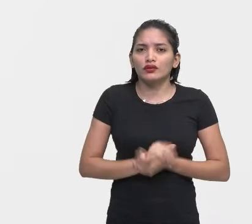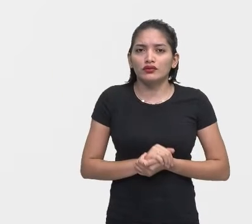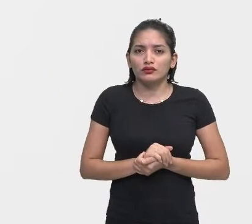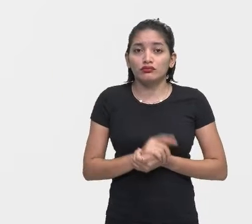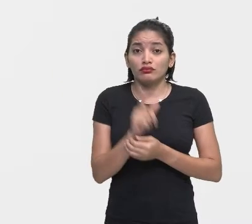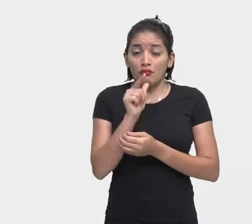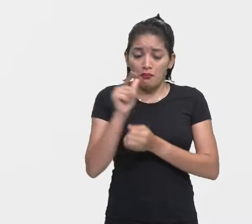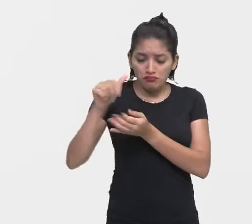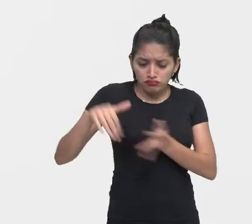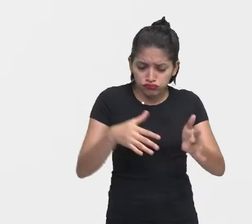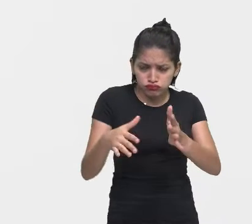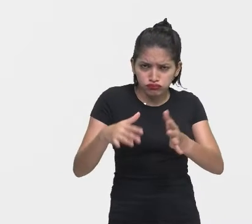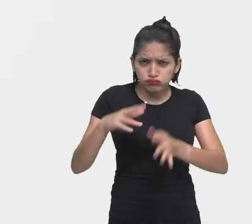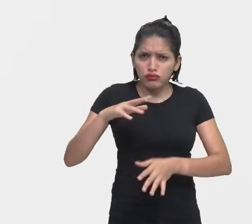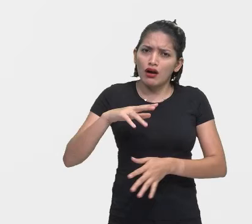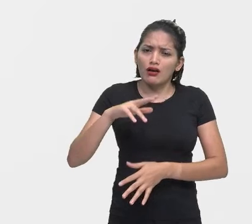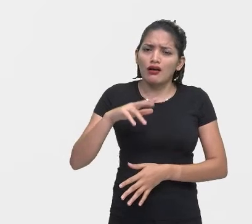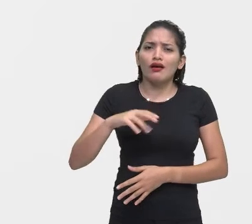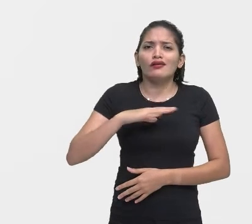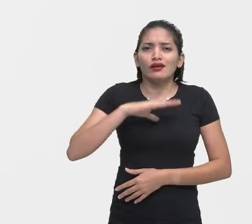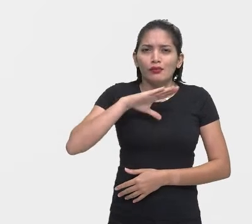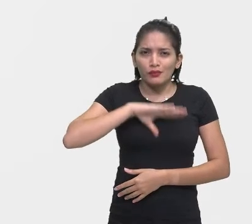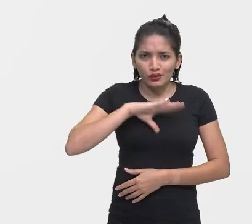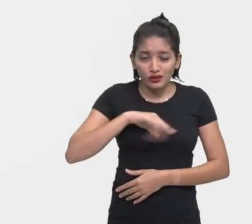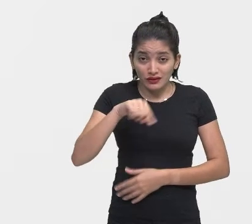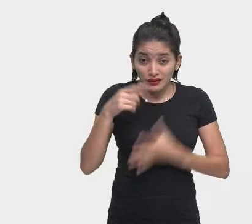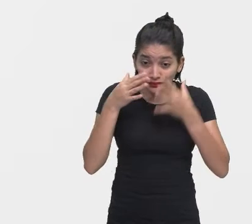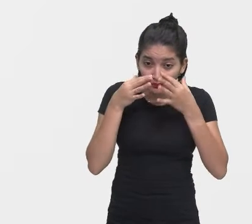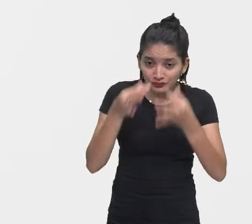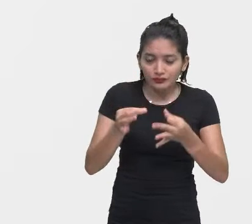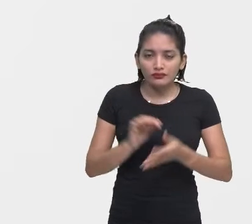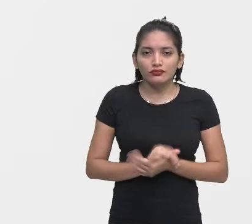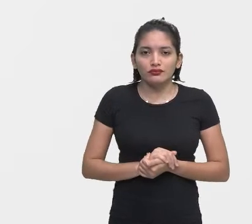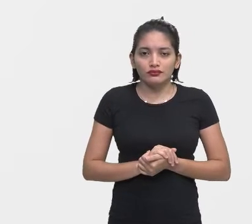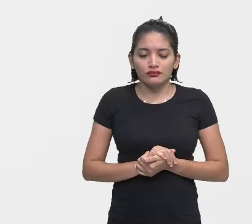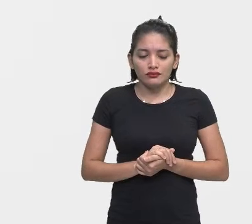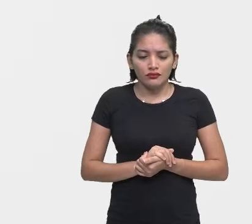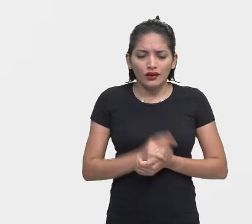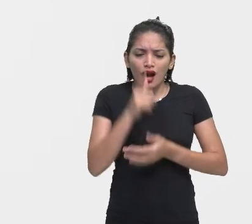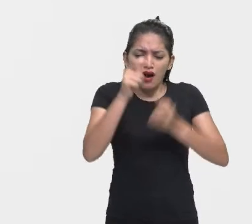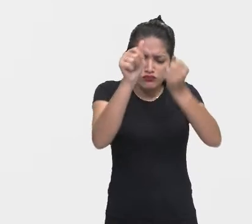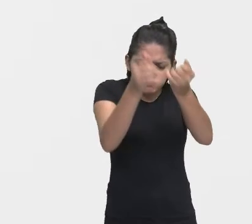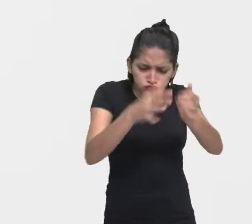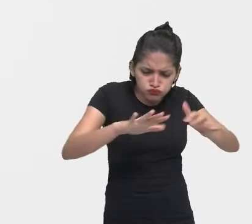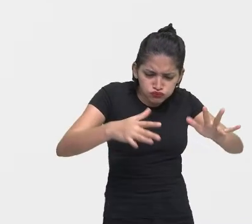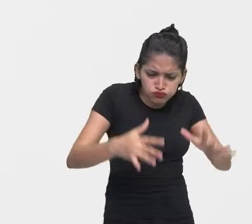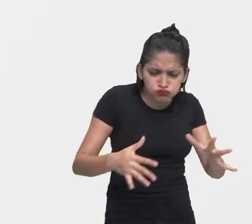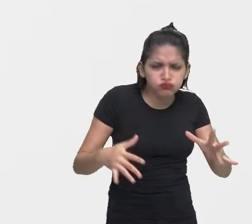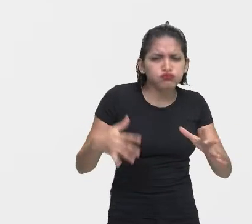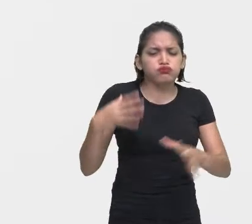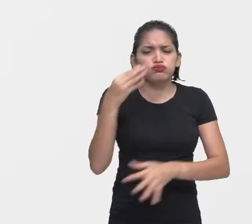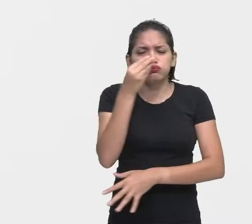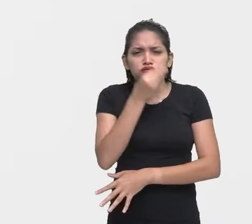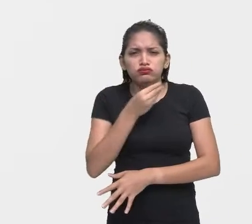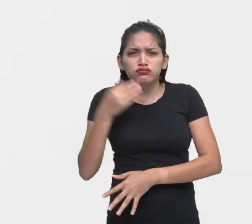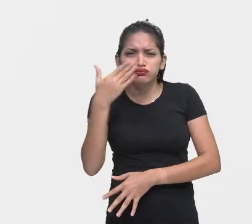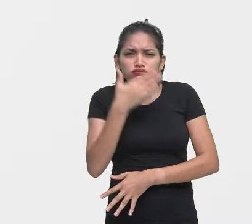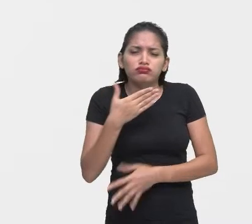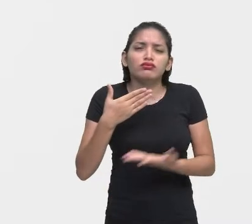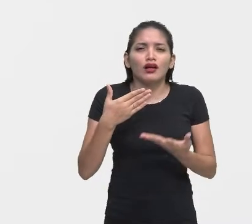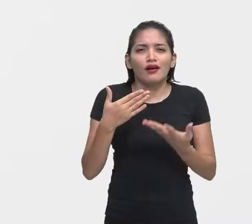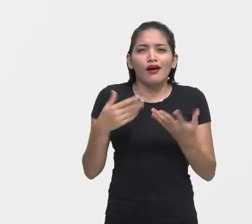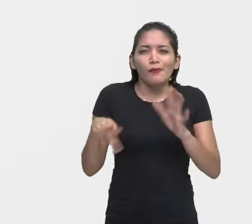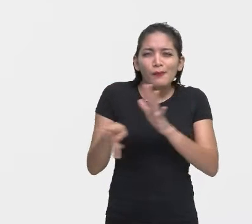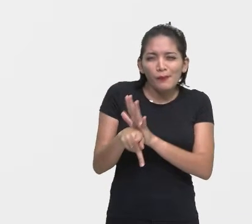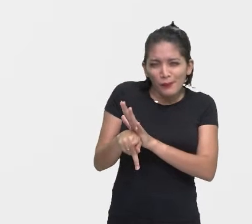Mar Português. Você está atento? Leia comigo. Ó mar salgado, quanto do teu sal são lágrimas